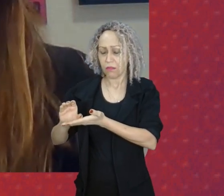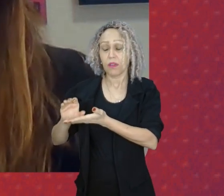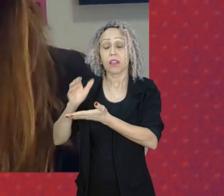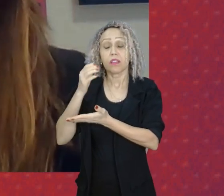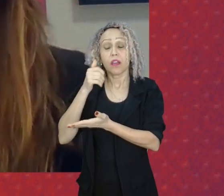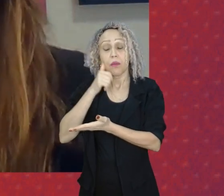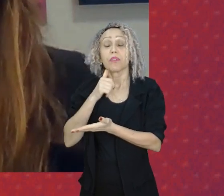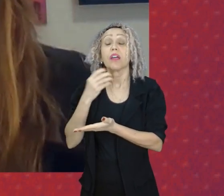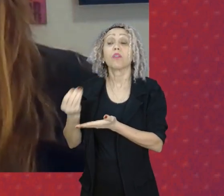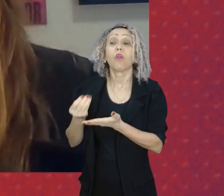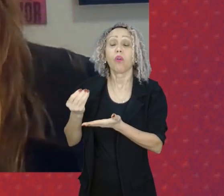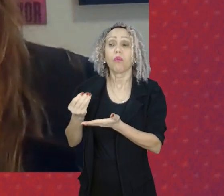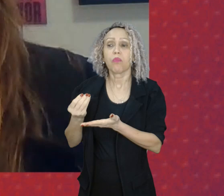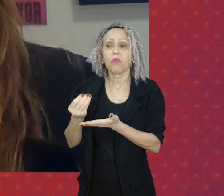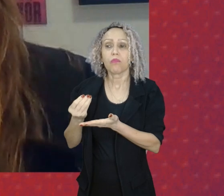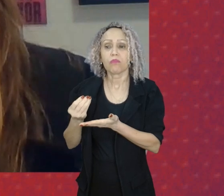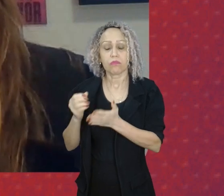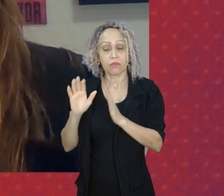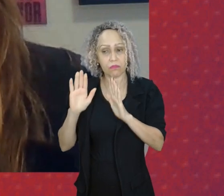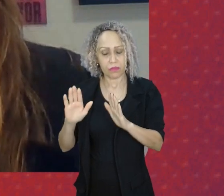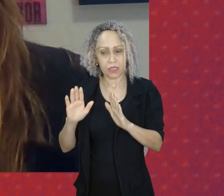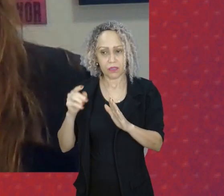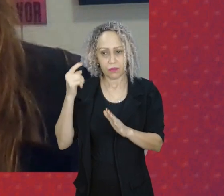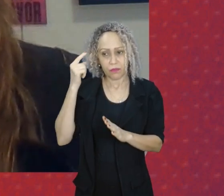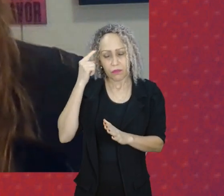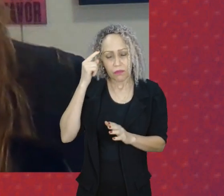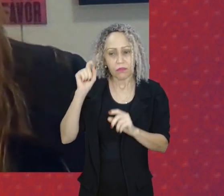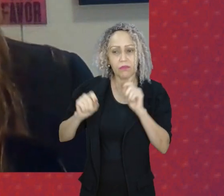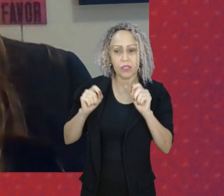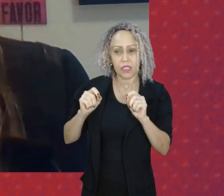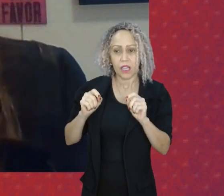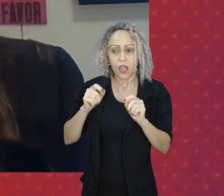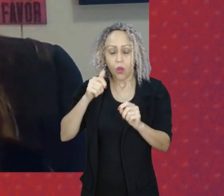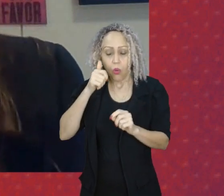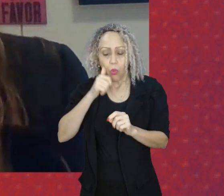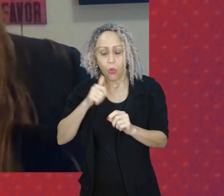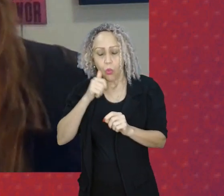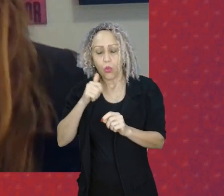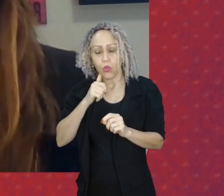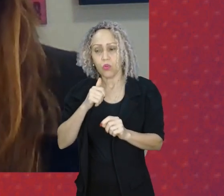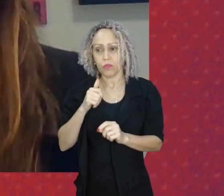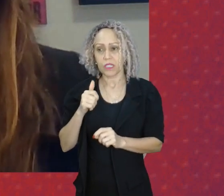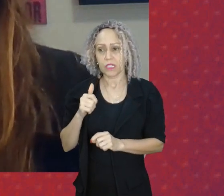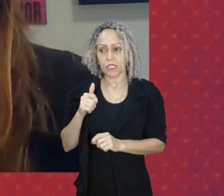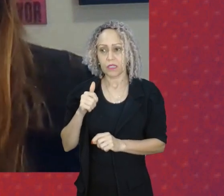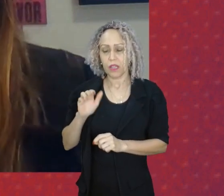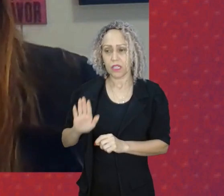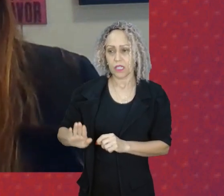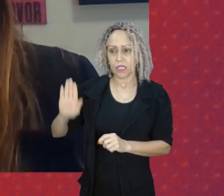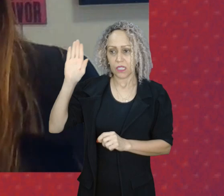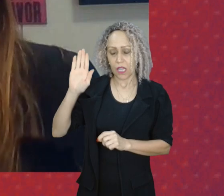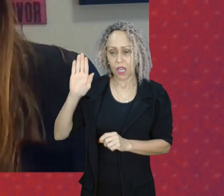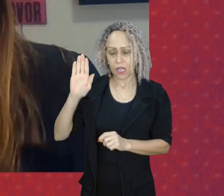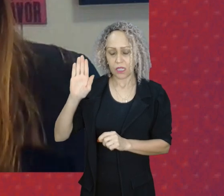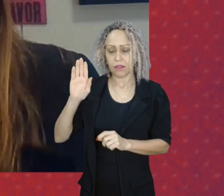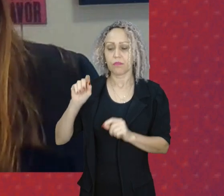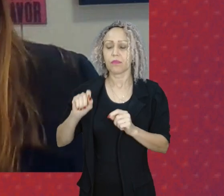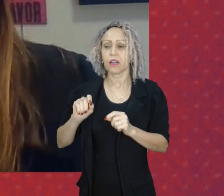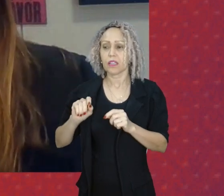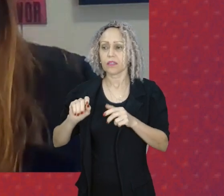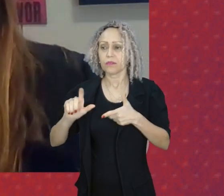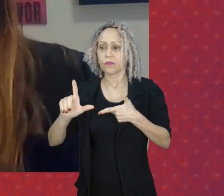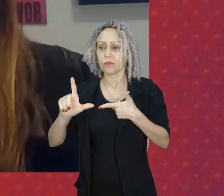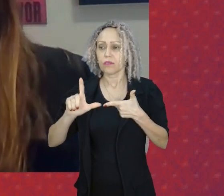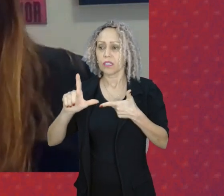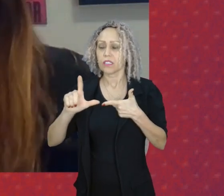mulheres, parta do número mínimo de mulheres que serão candidatas para o Poder Legislativo, as regras dizem o